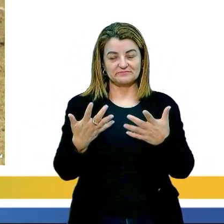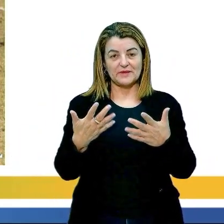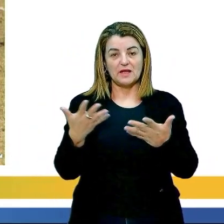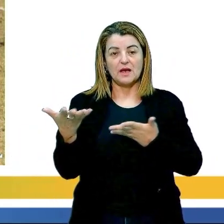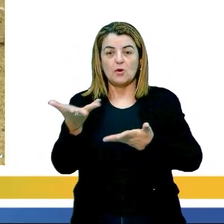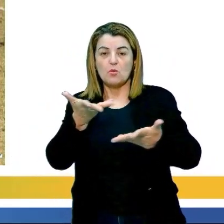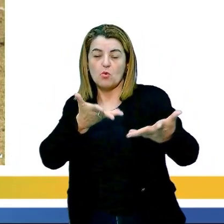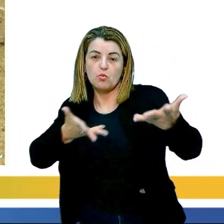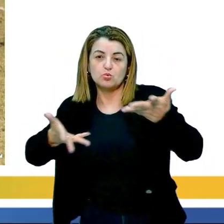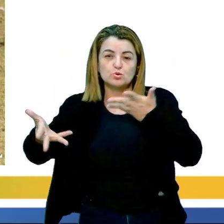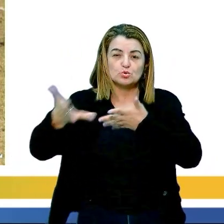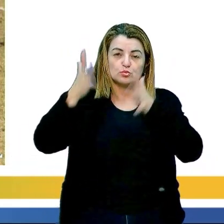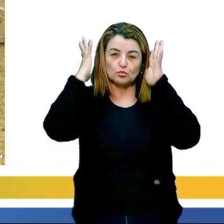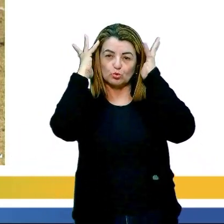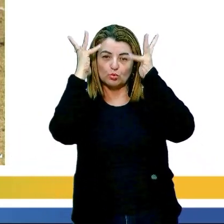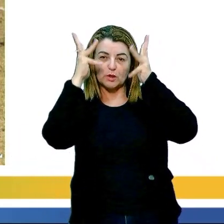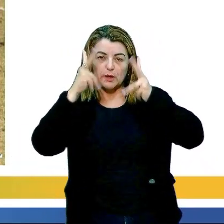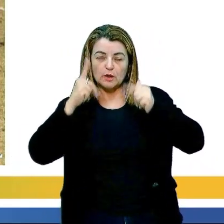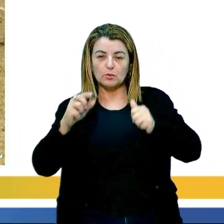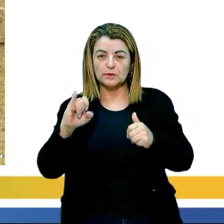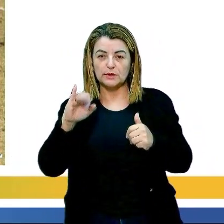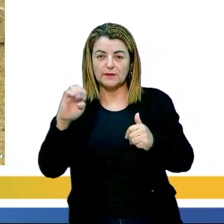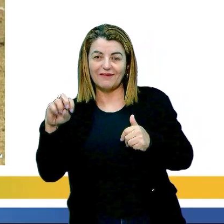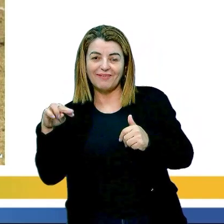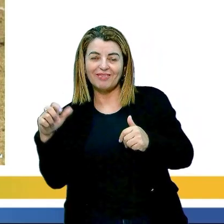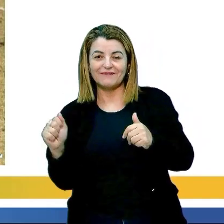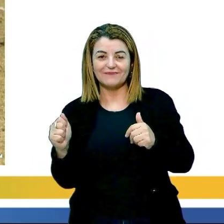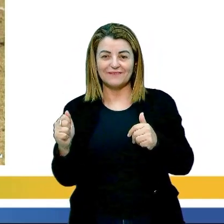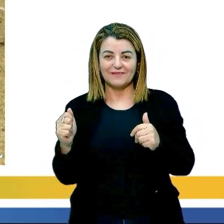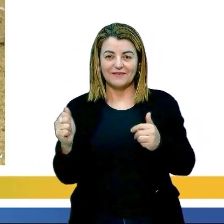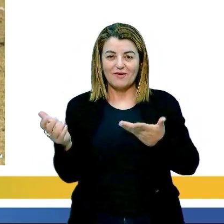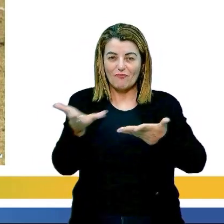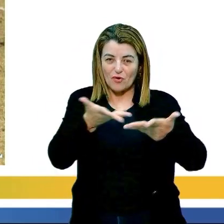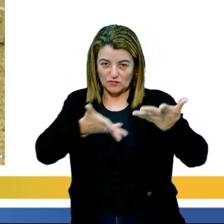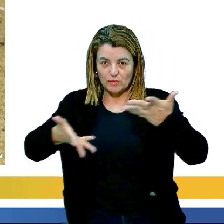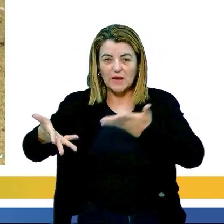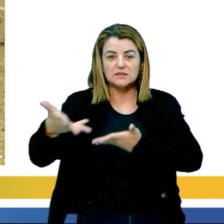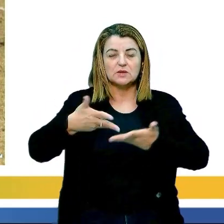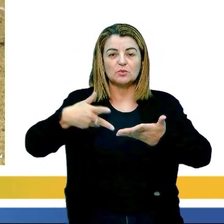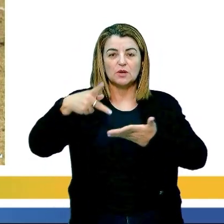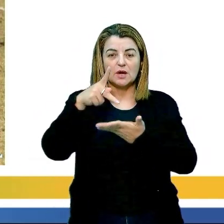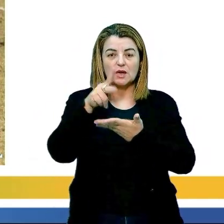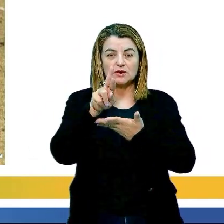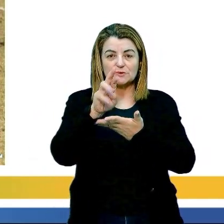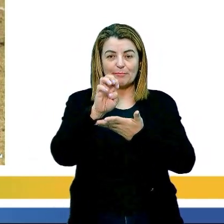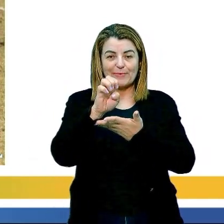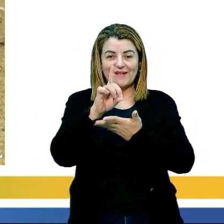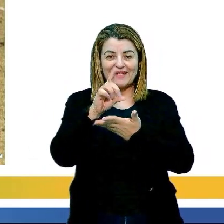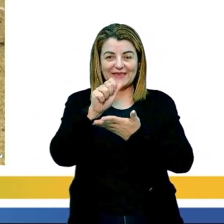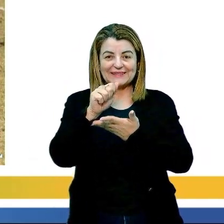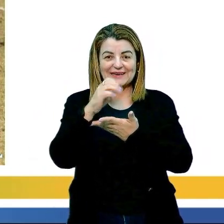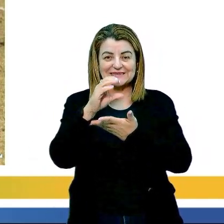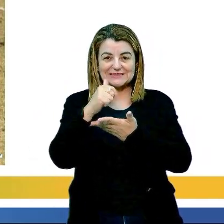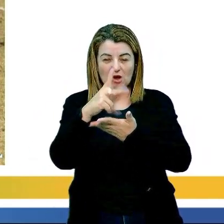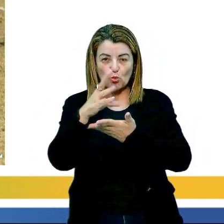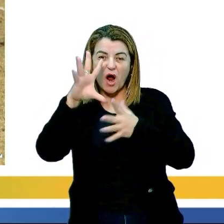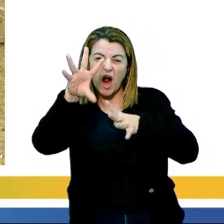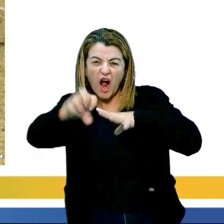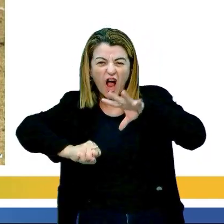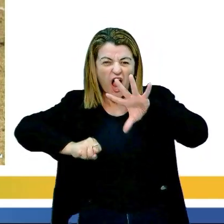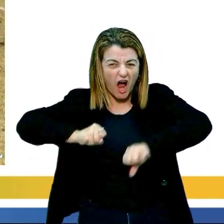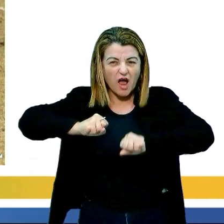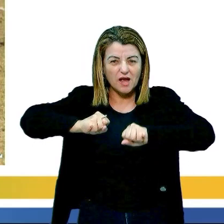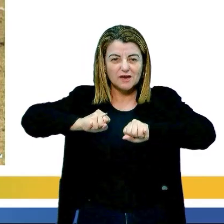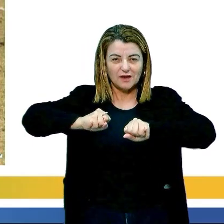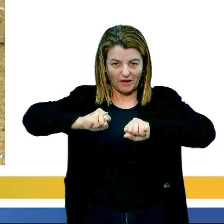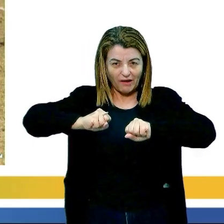estabelecida entre esse leão e essa hiena vai ser uma relação de predação? Não. Relação de predação,